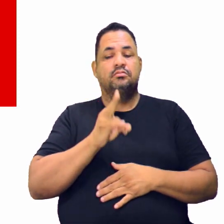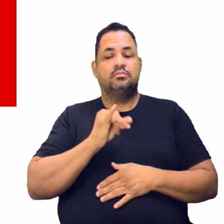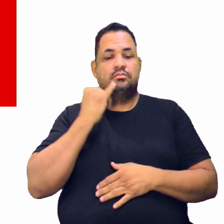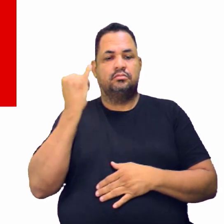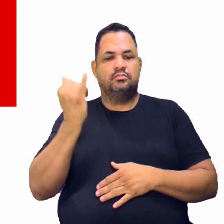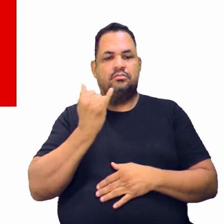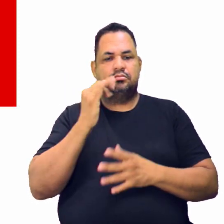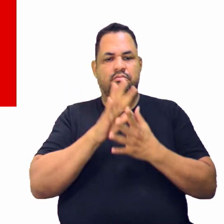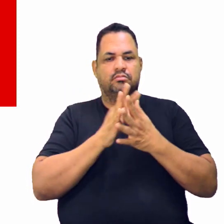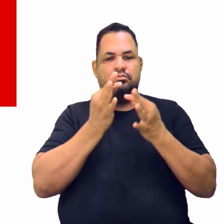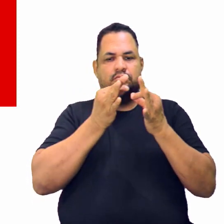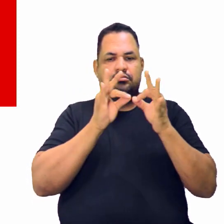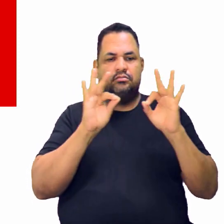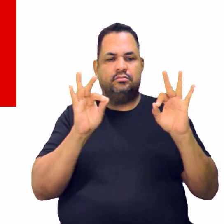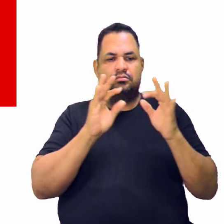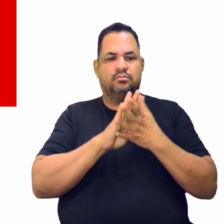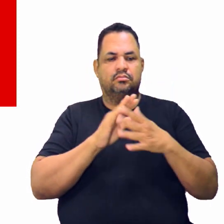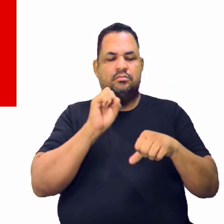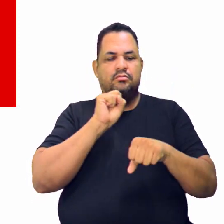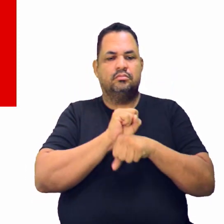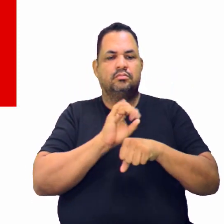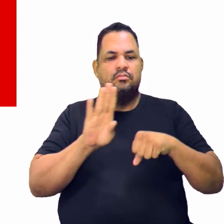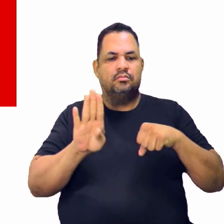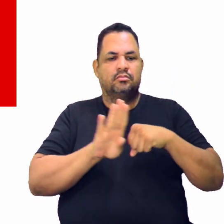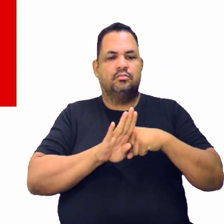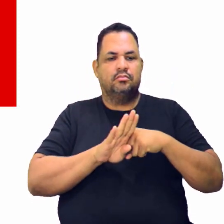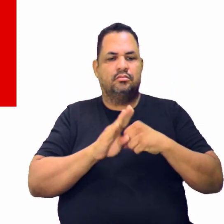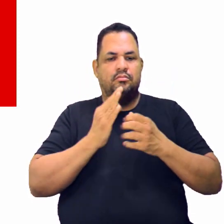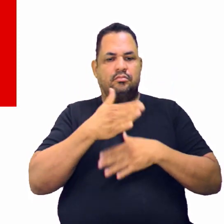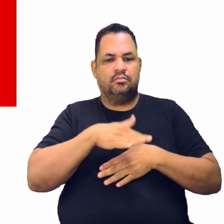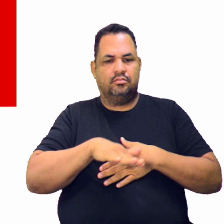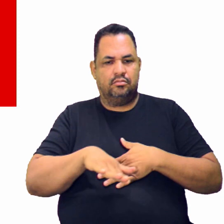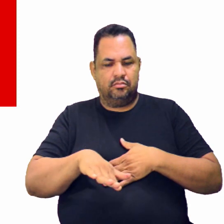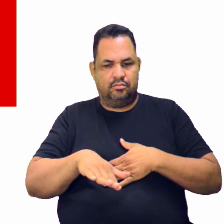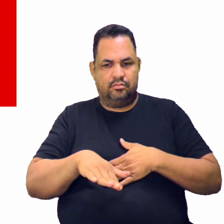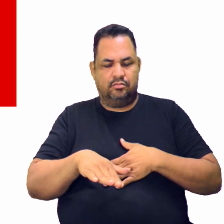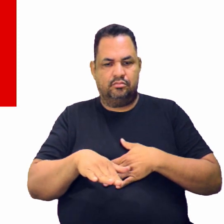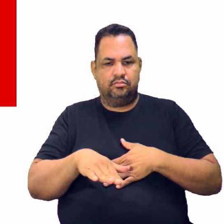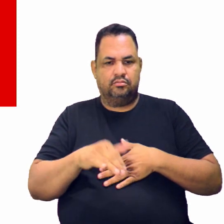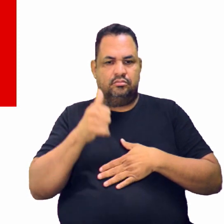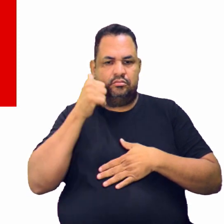A mais importante é o substantivo menina, reforçando ali, ó.